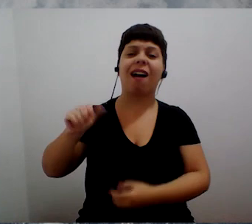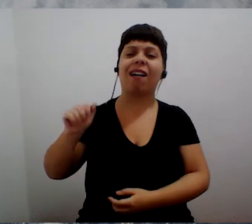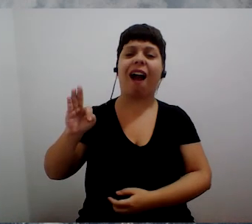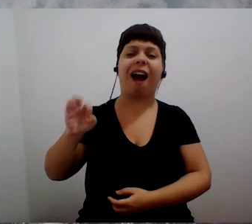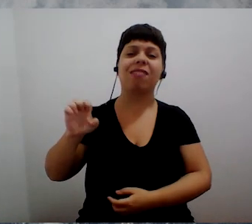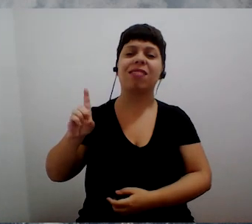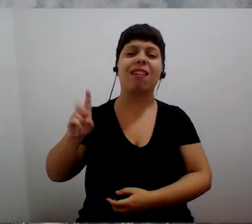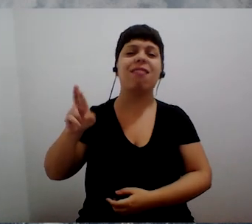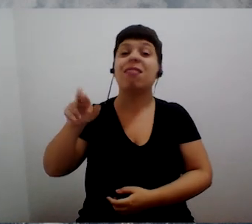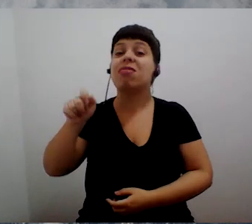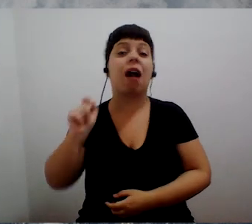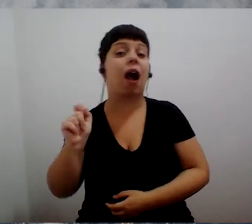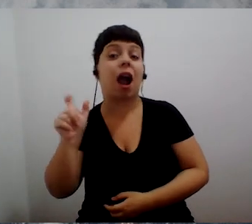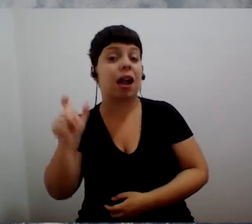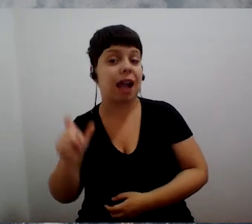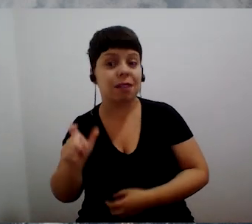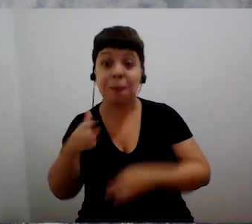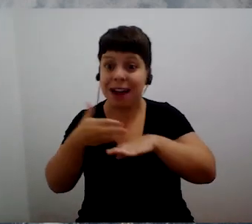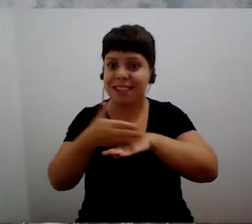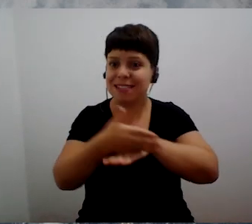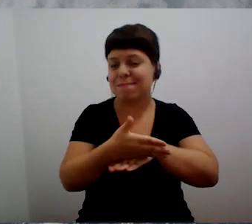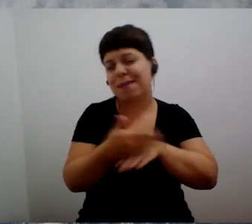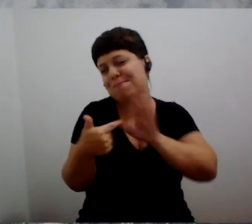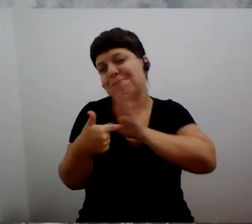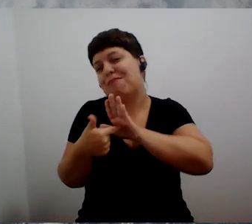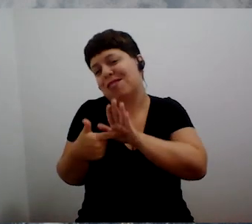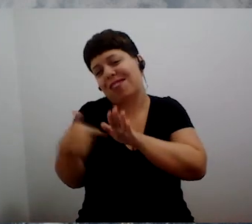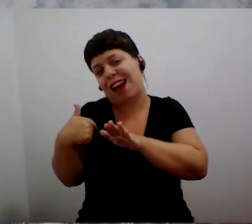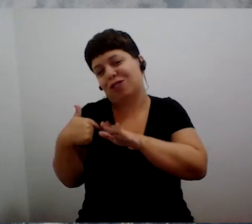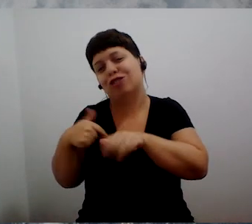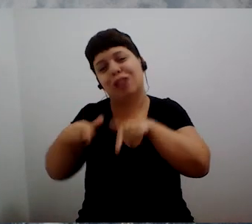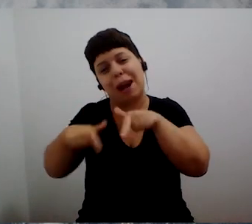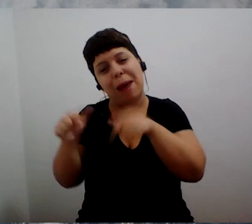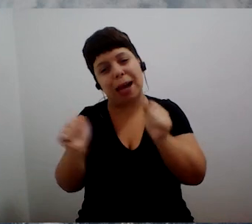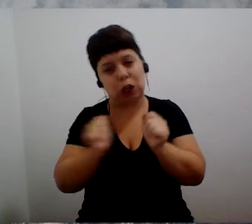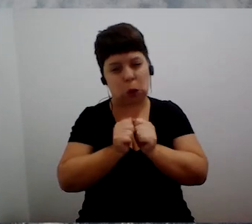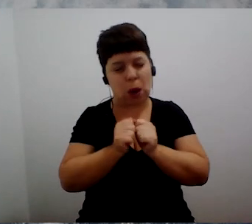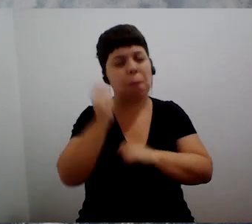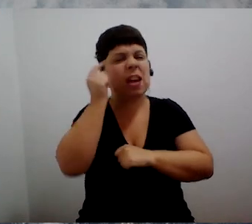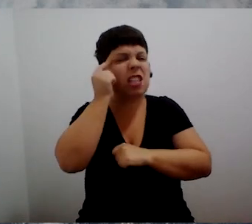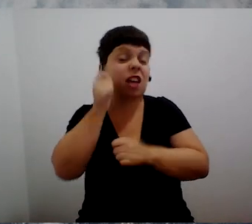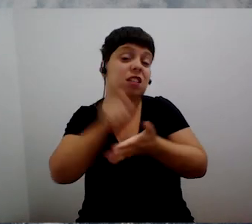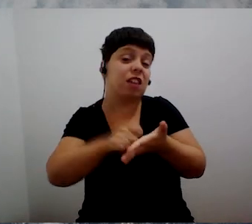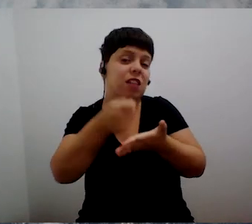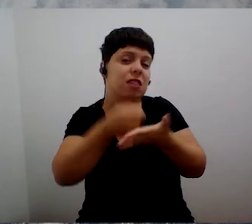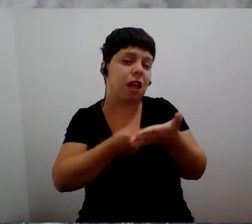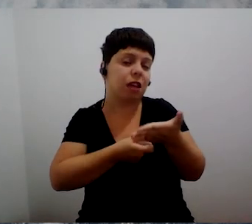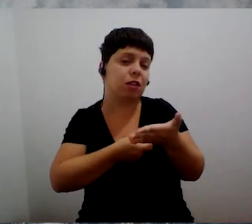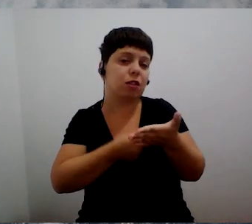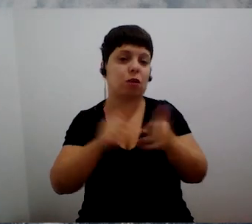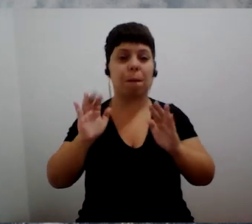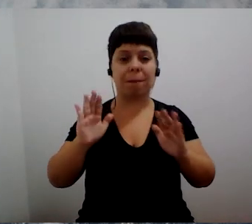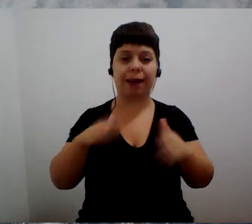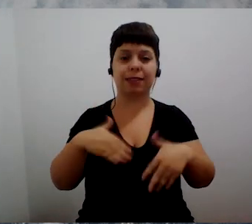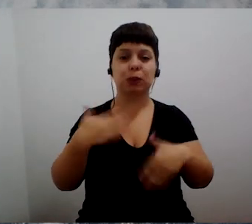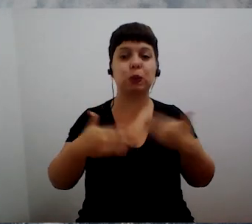texto sobre a Cátedra, Quem Somos Nós, para participar junto no livro, mostrando que a gente fez a nossa partezinha aqui.